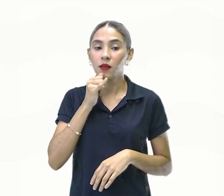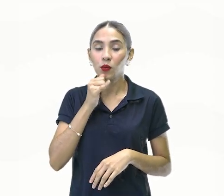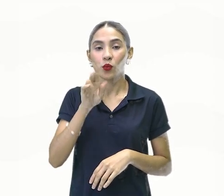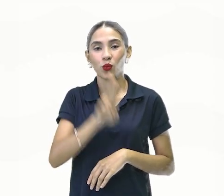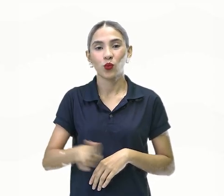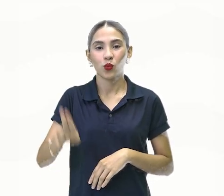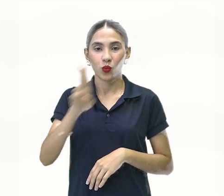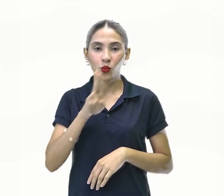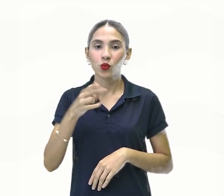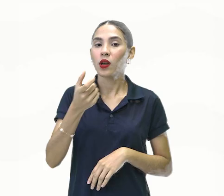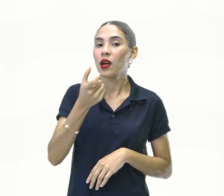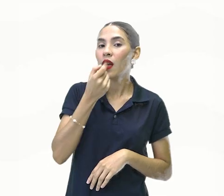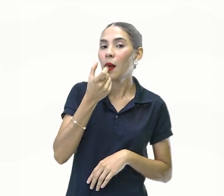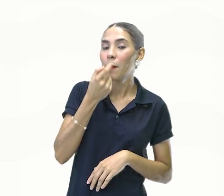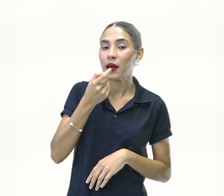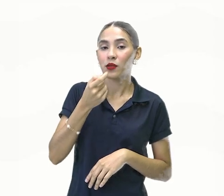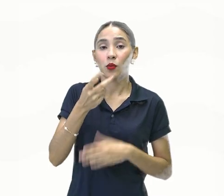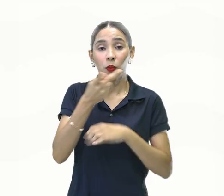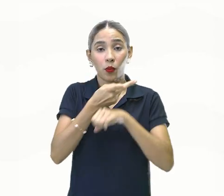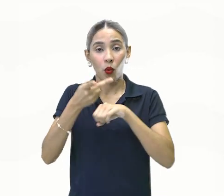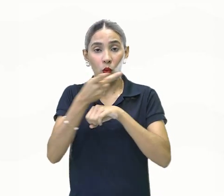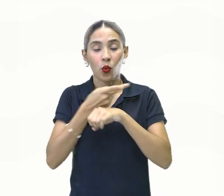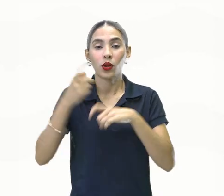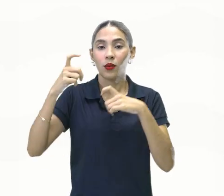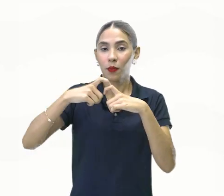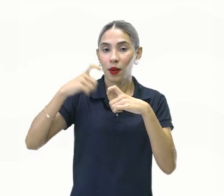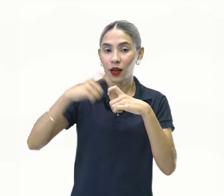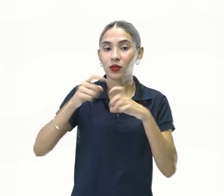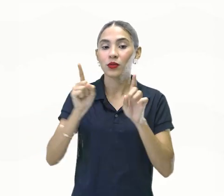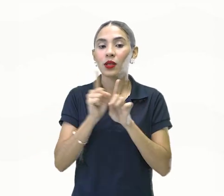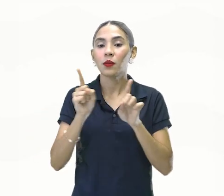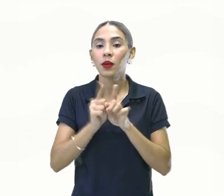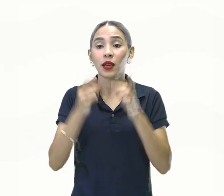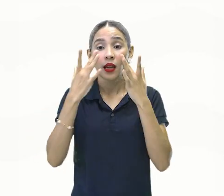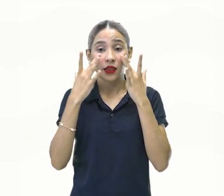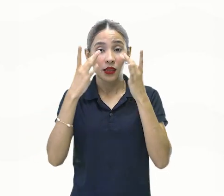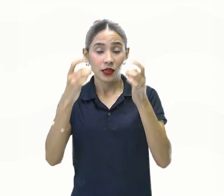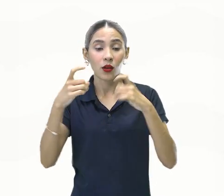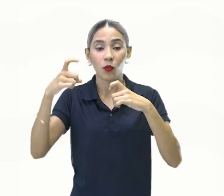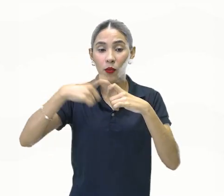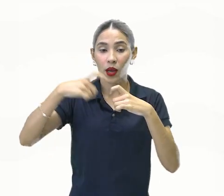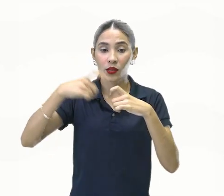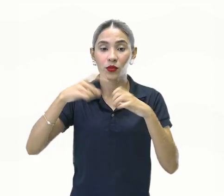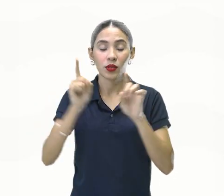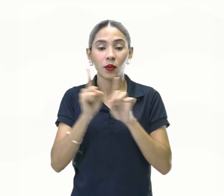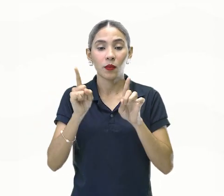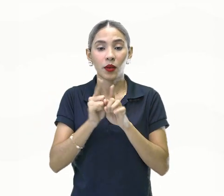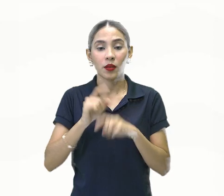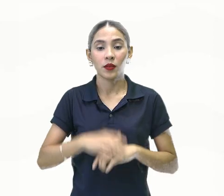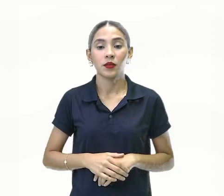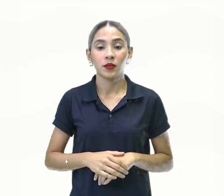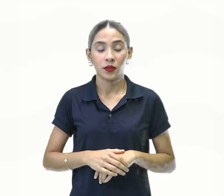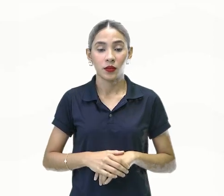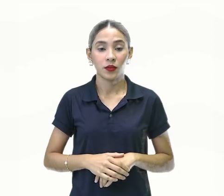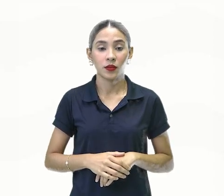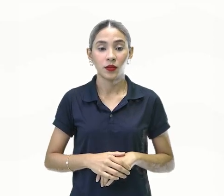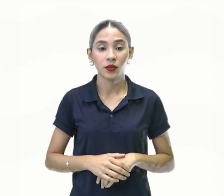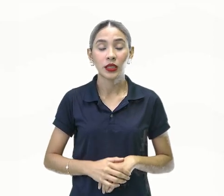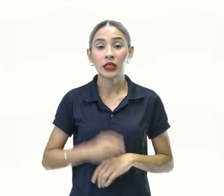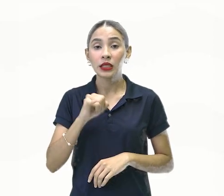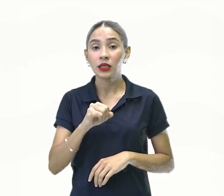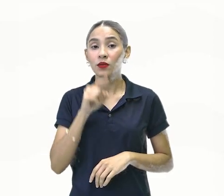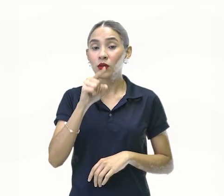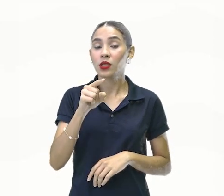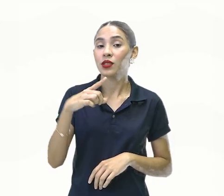o uso desse remédio, e procure médico, né? Procure por atenção médica, né? Procure por um médico, então.